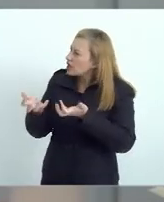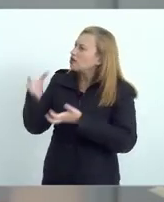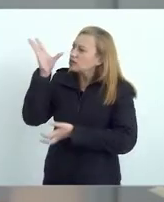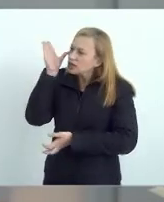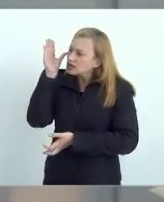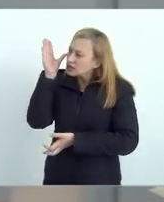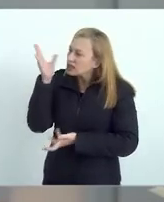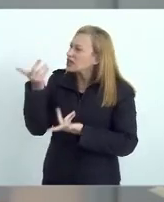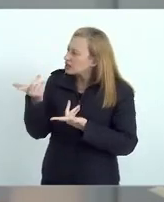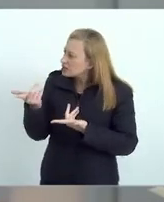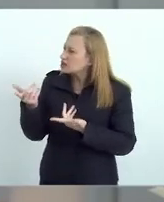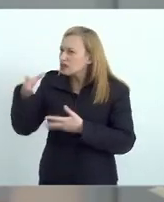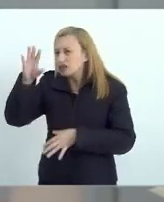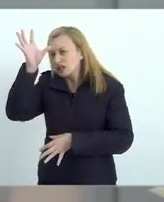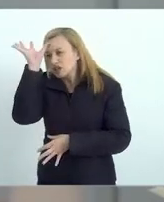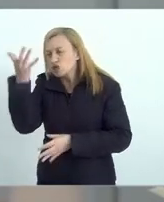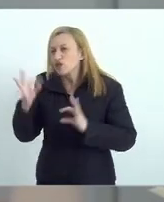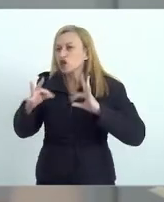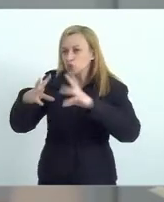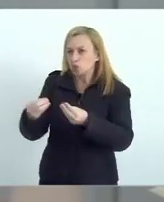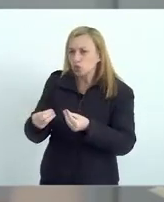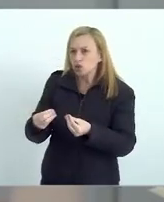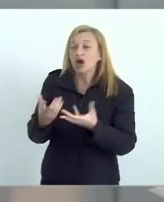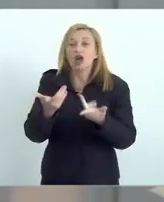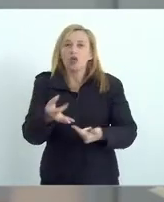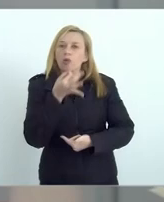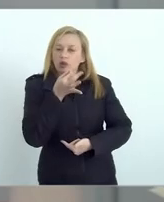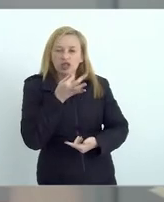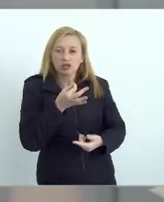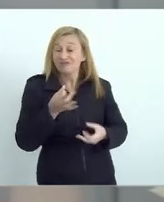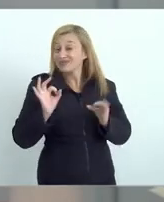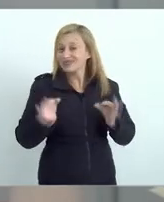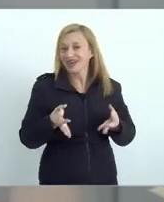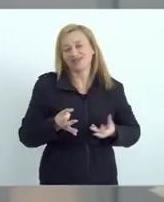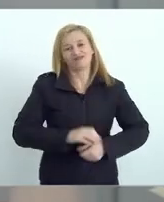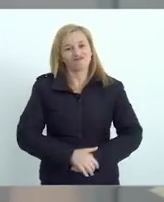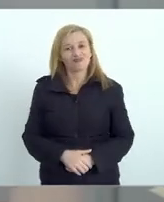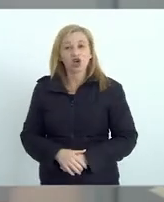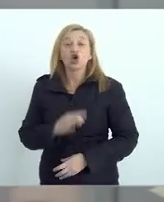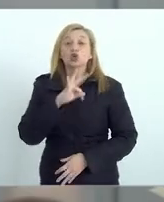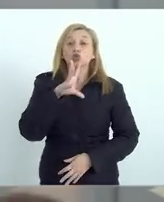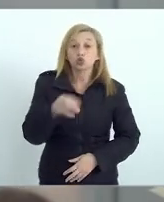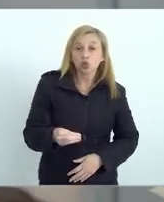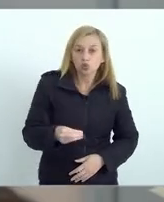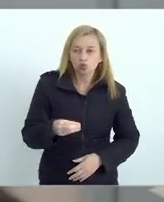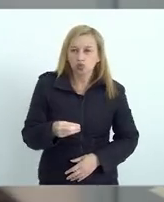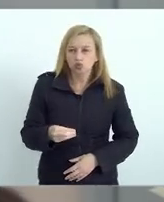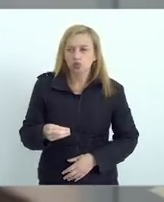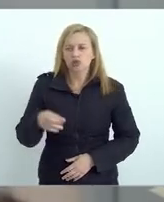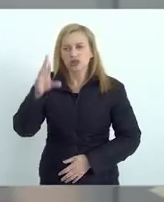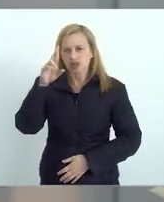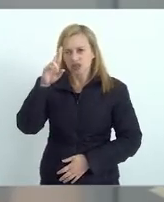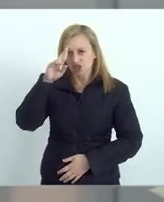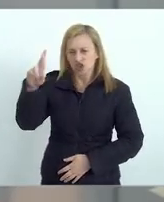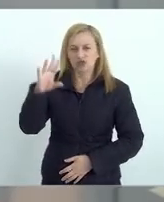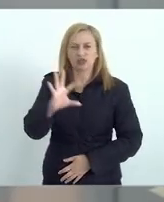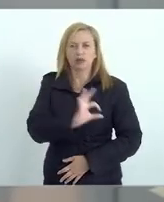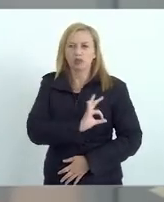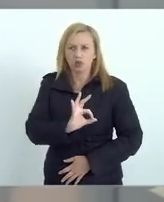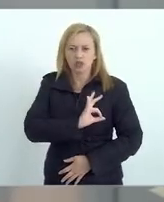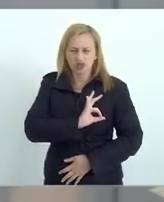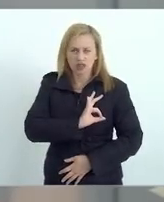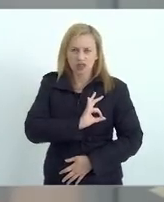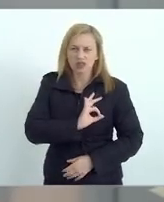todos os casos pendentes até porque uma coisa É lógico é um argumento muito muito incrível todo comandar é de força policial